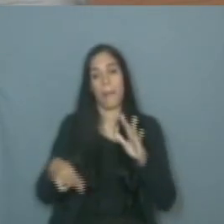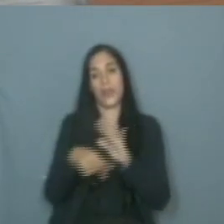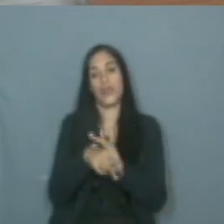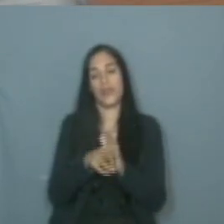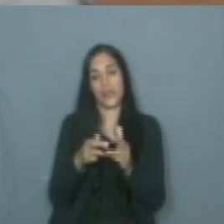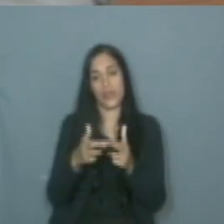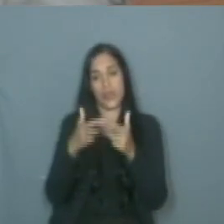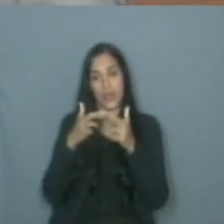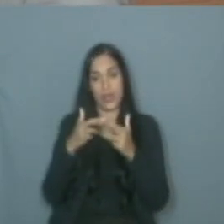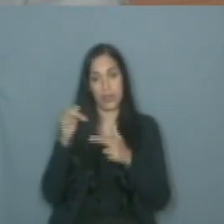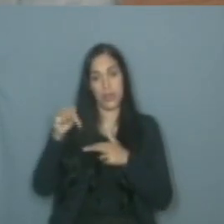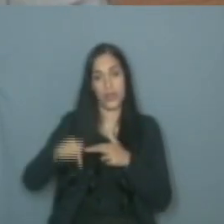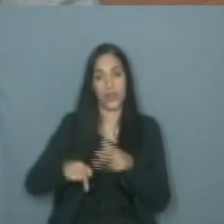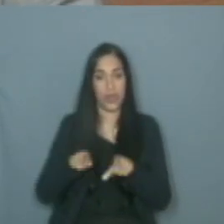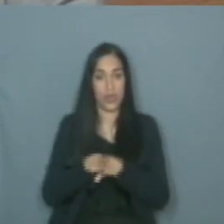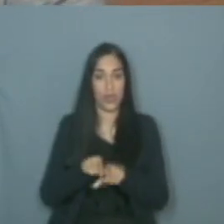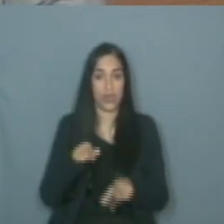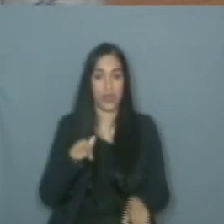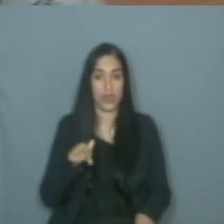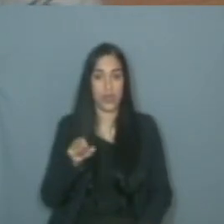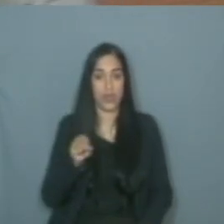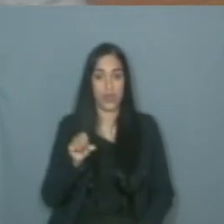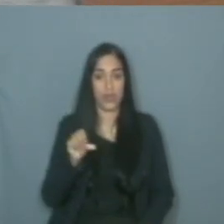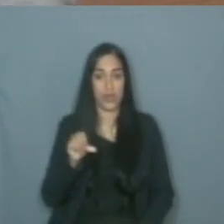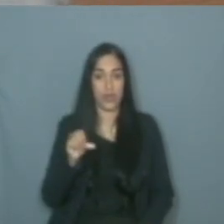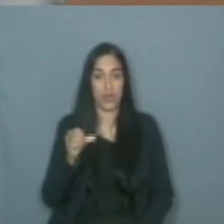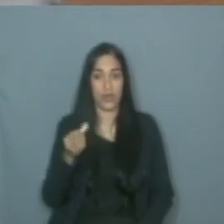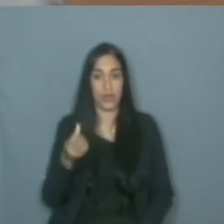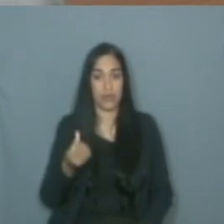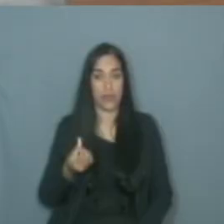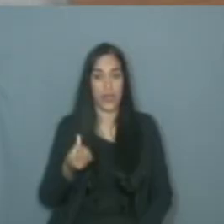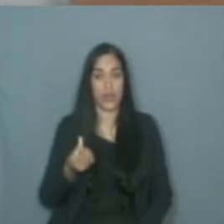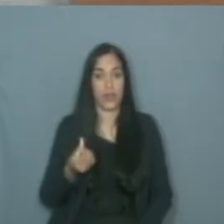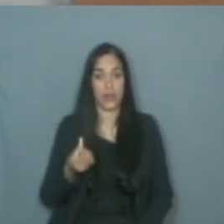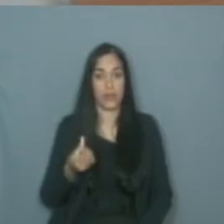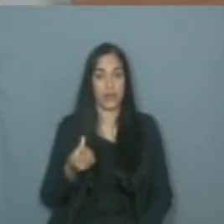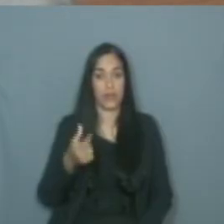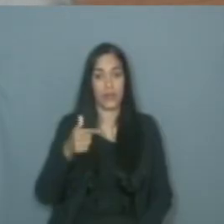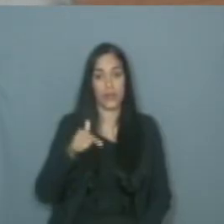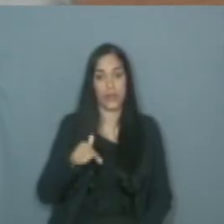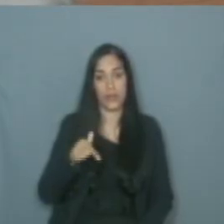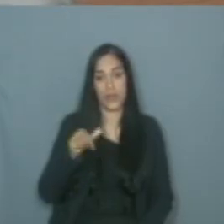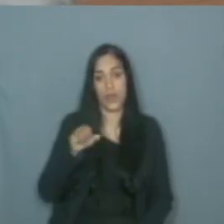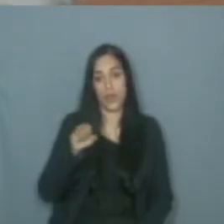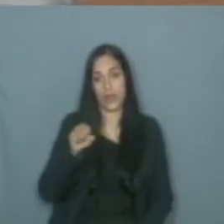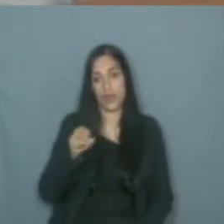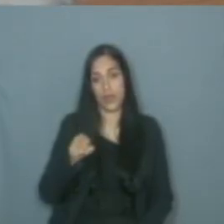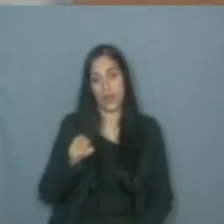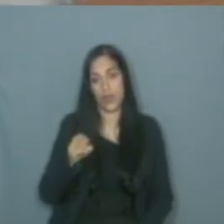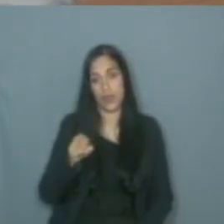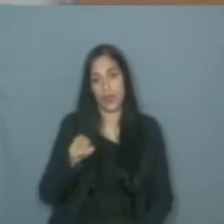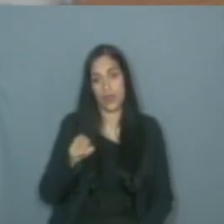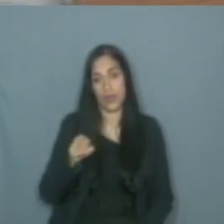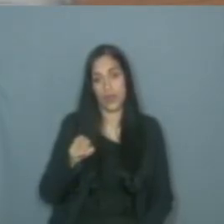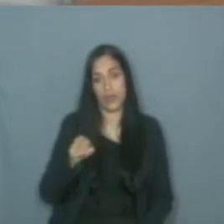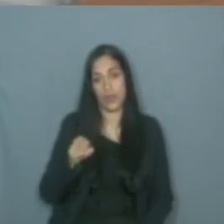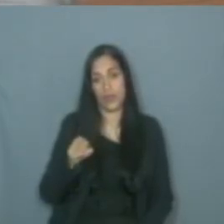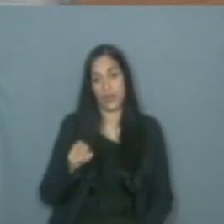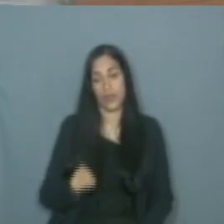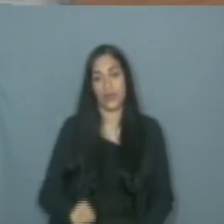um requerimento aqui também, que é o 7896. Quer dizer, o 7896 não, é o 78...